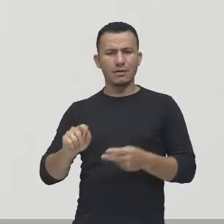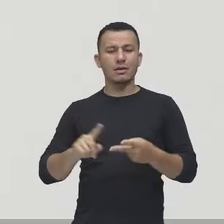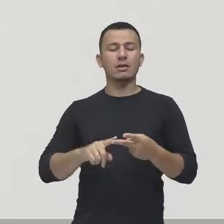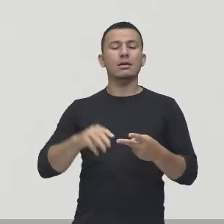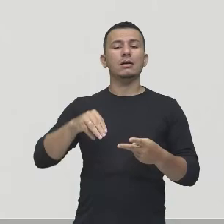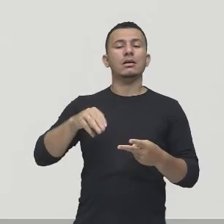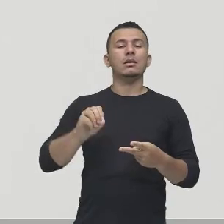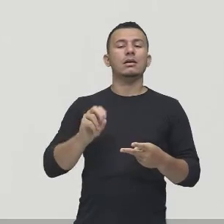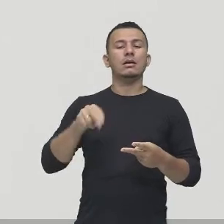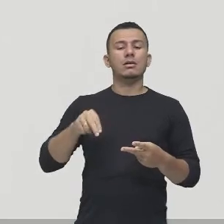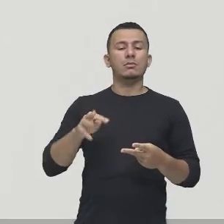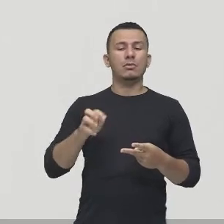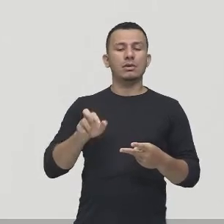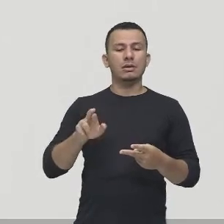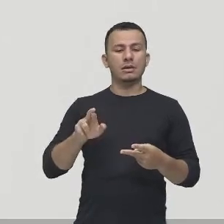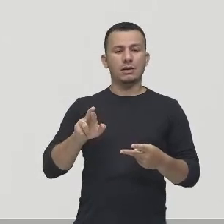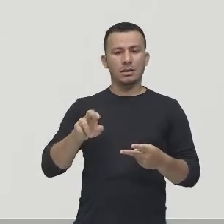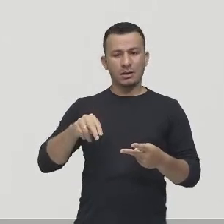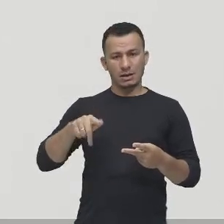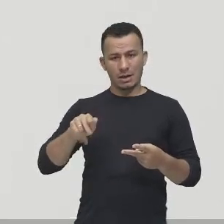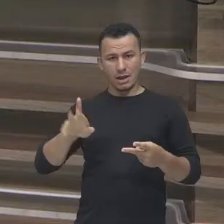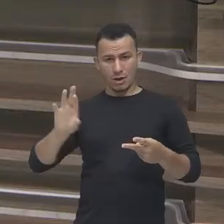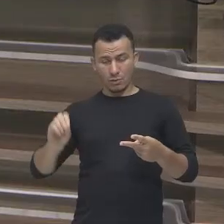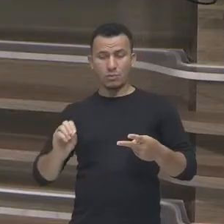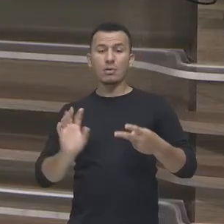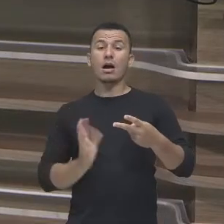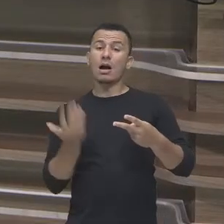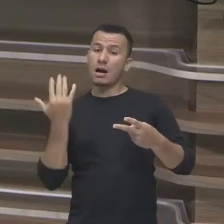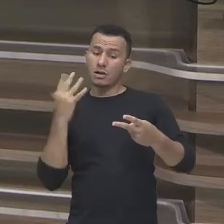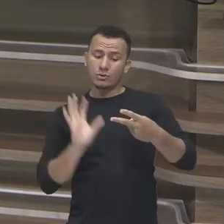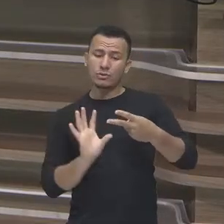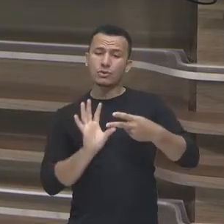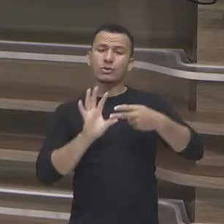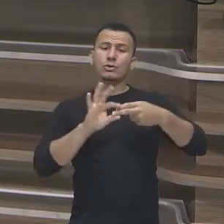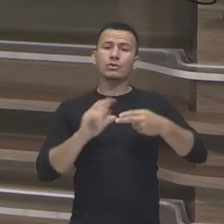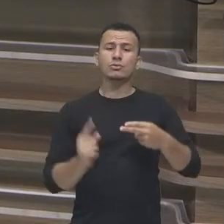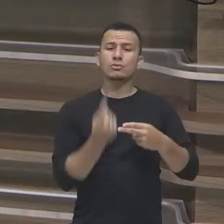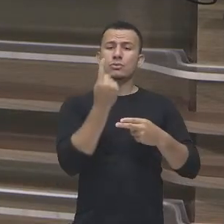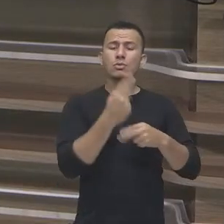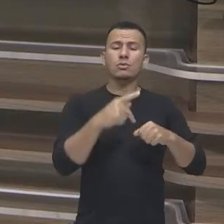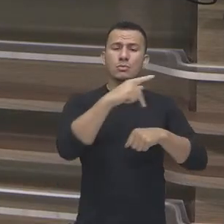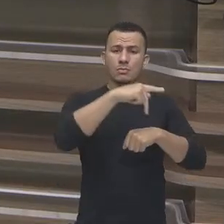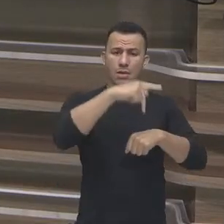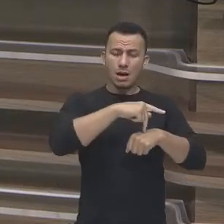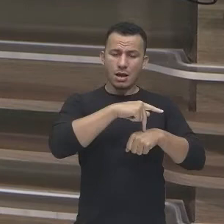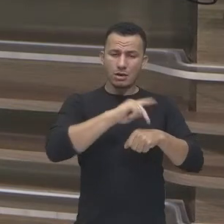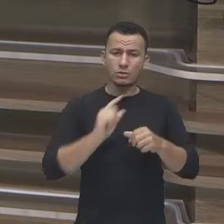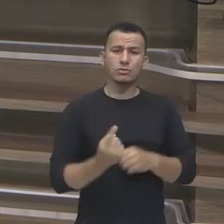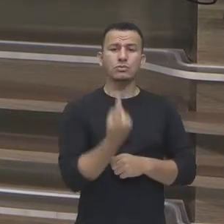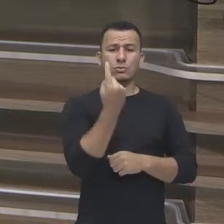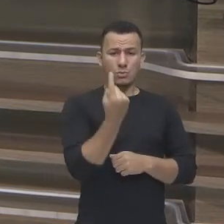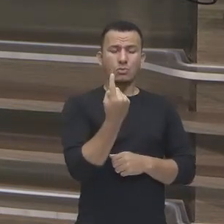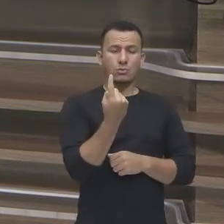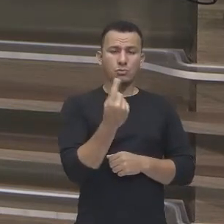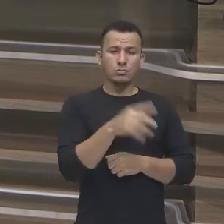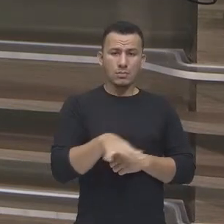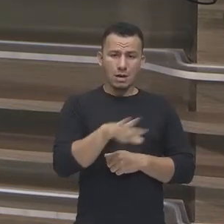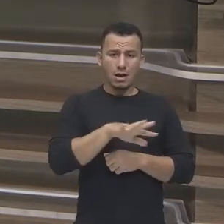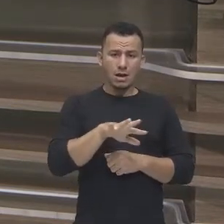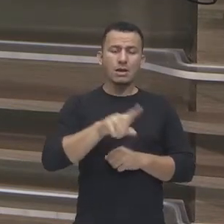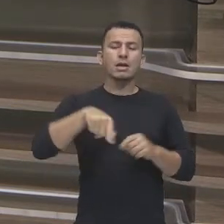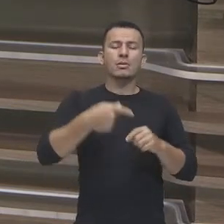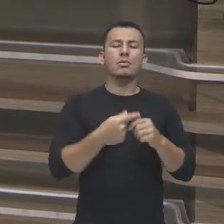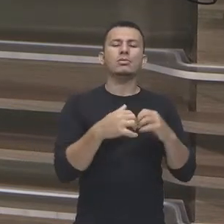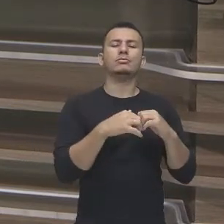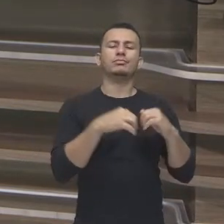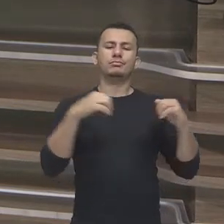inclusive, foram um país só. Sérvia e Montenegro eram um país só, né? Era uma área única, né? E também